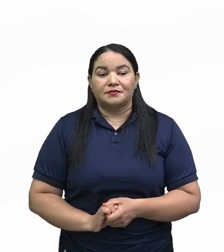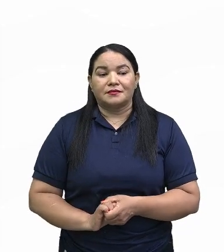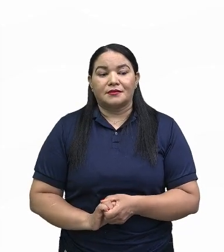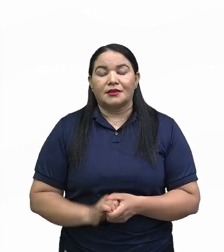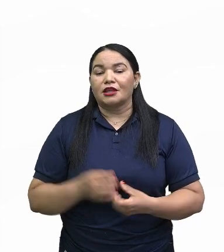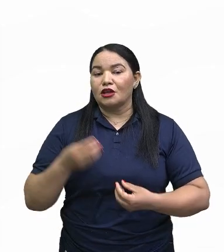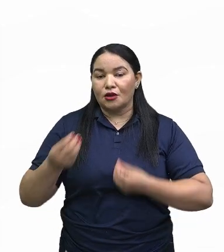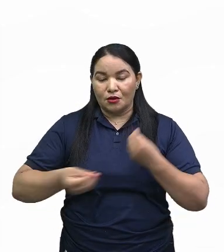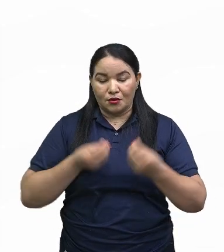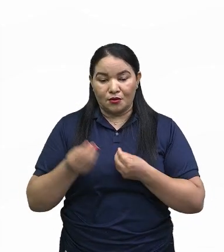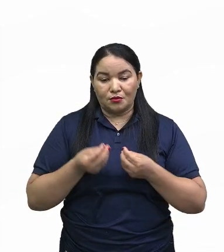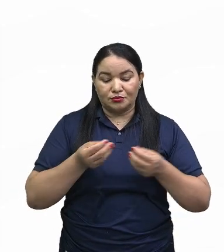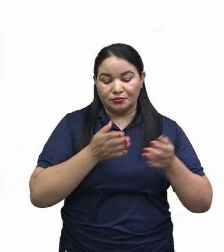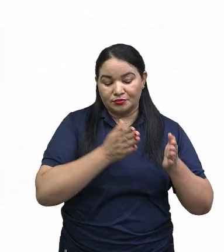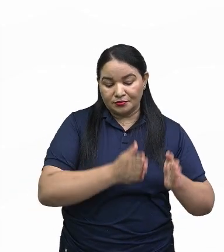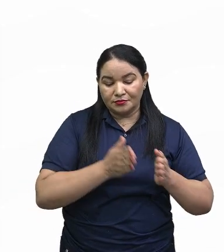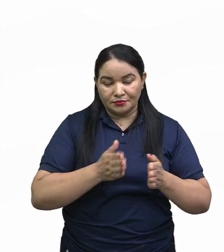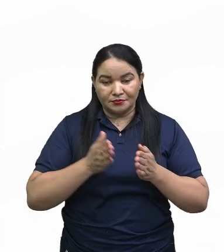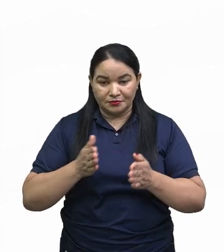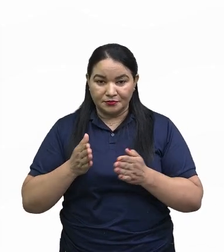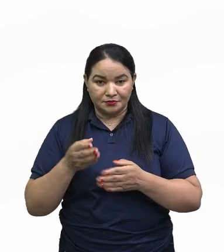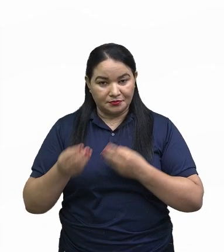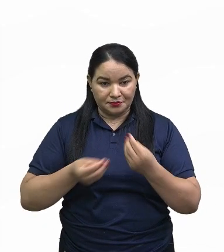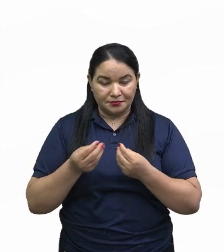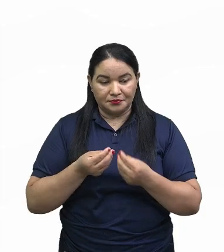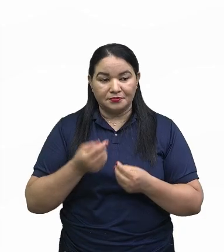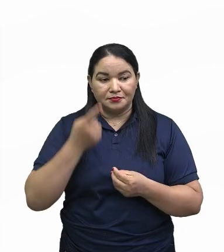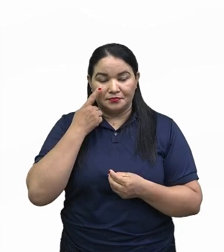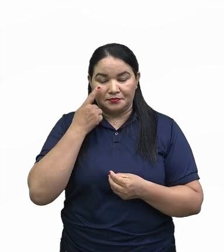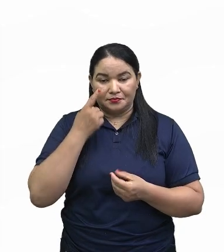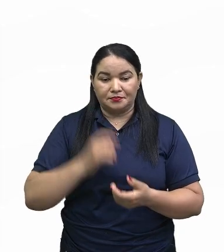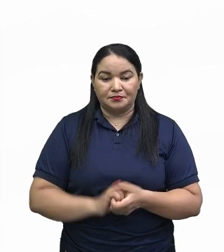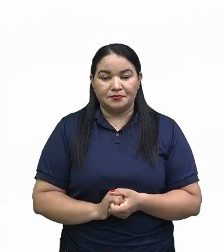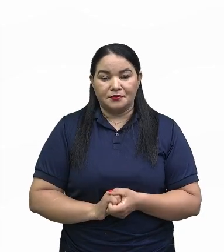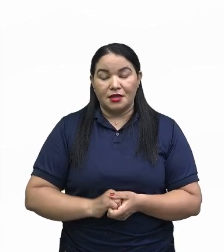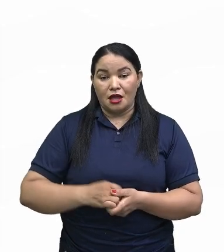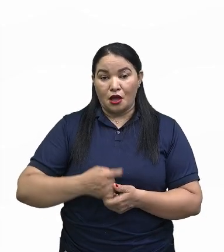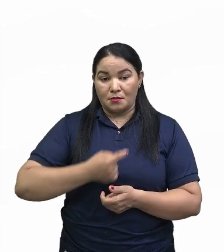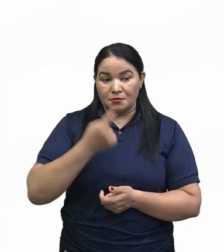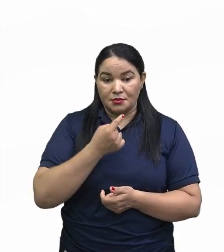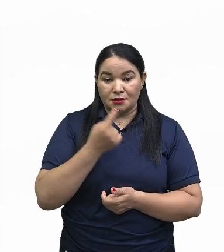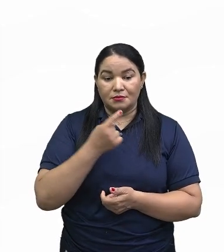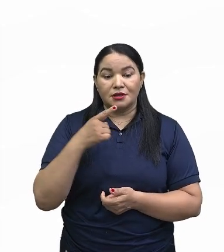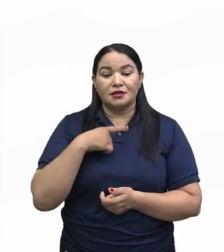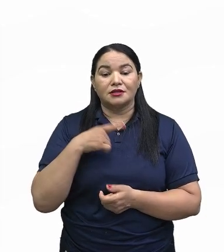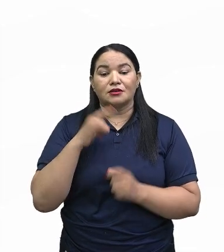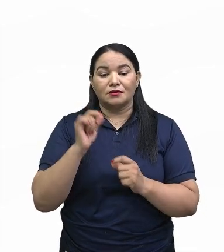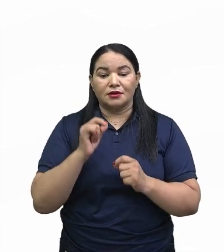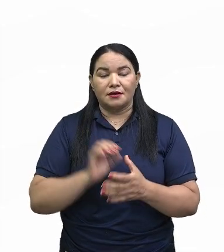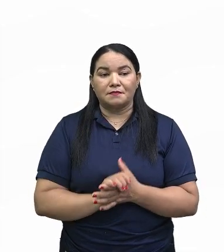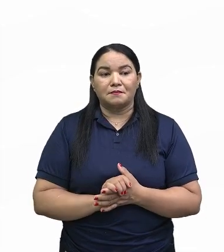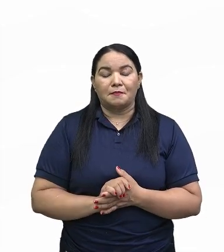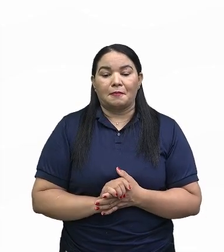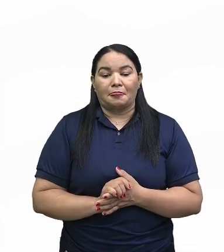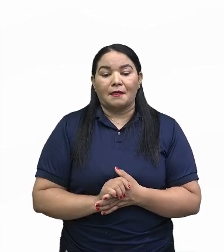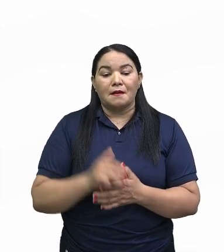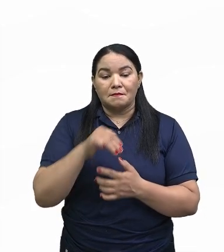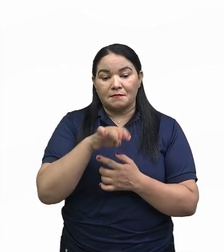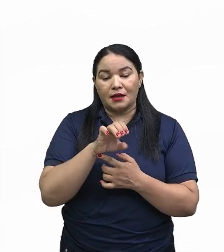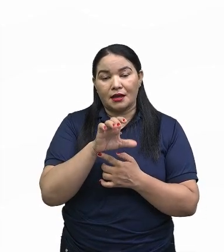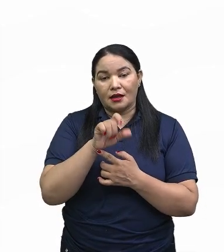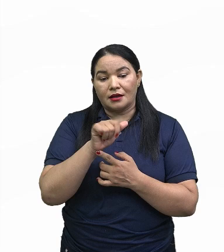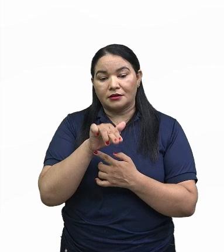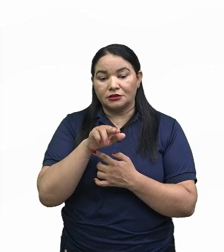essa digestão do nosso sistema digestório. A primeira parte nós temos aí a digestão mecânica, né? É a